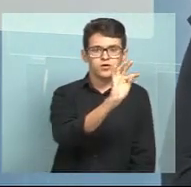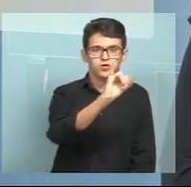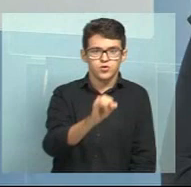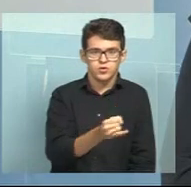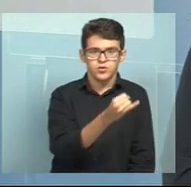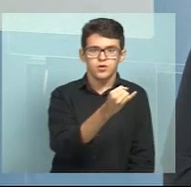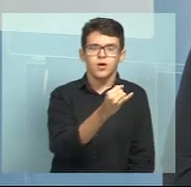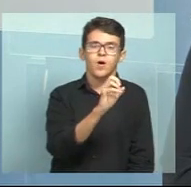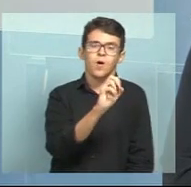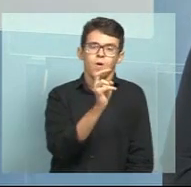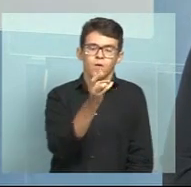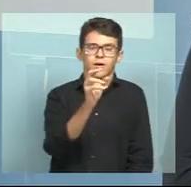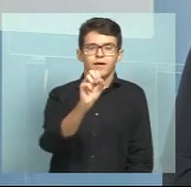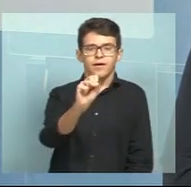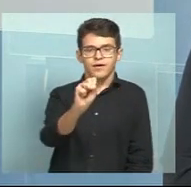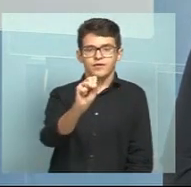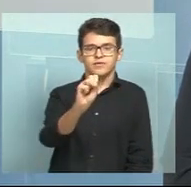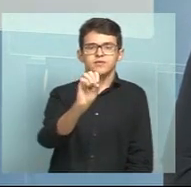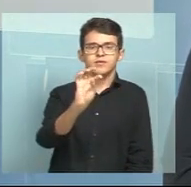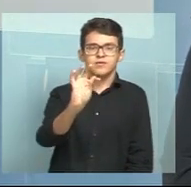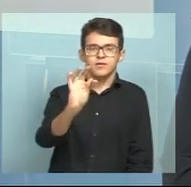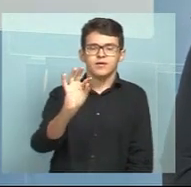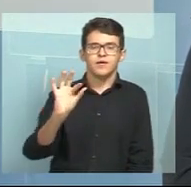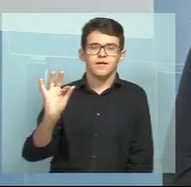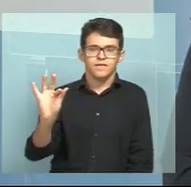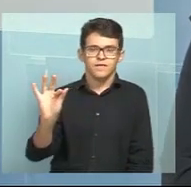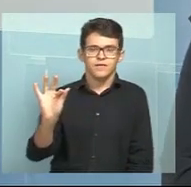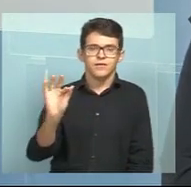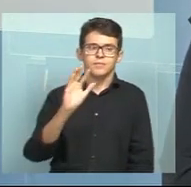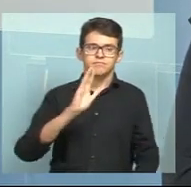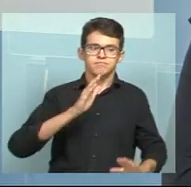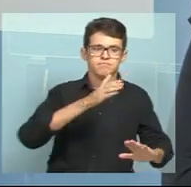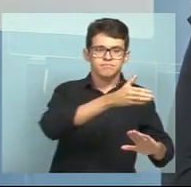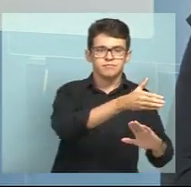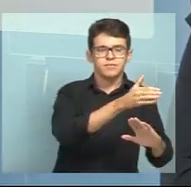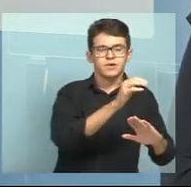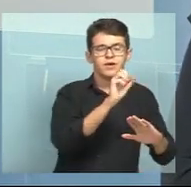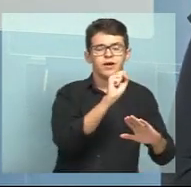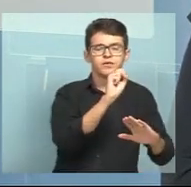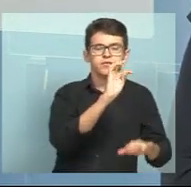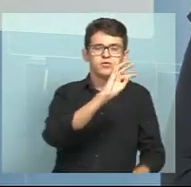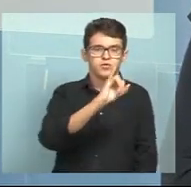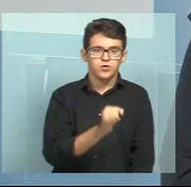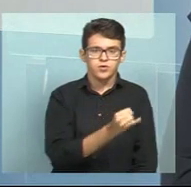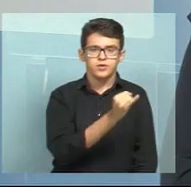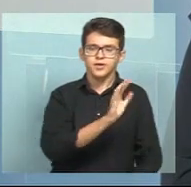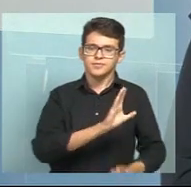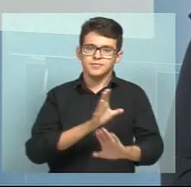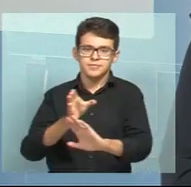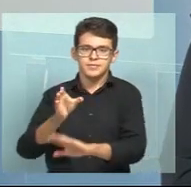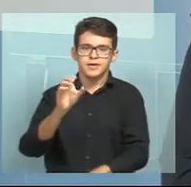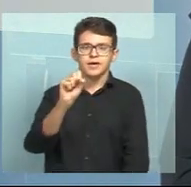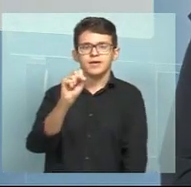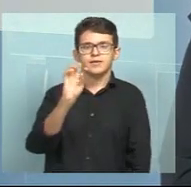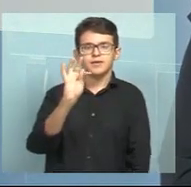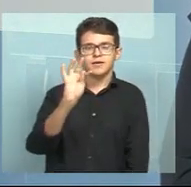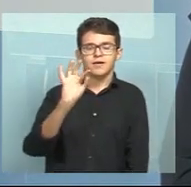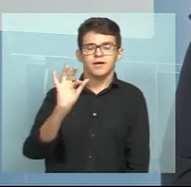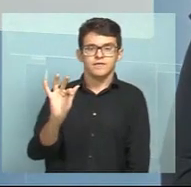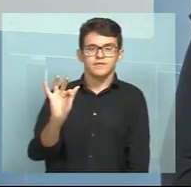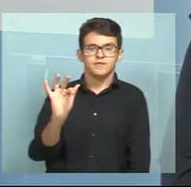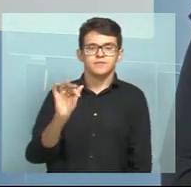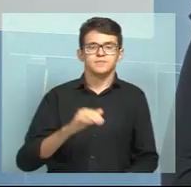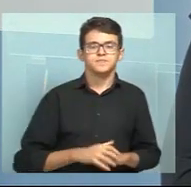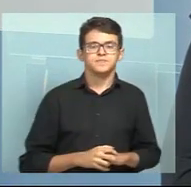né? Primeiro para o Supremo Tribunal de Justiça e depois para o Supremo Tribunal Federal. Eu acho que vai ser julgado rapidamente, Carlos Frederico. Acho que há lá